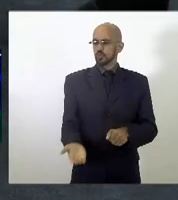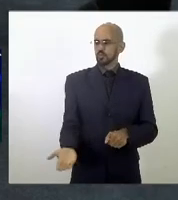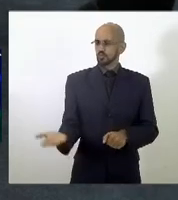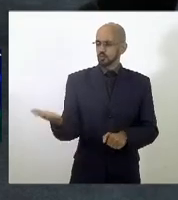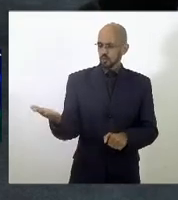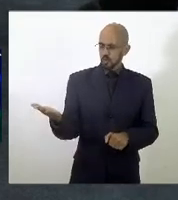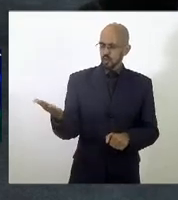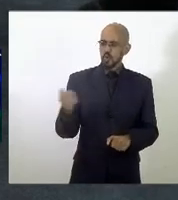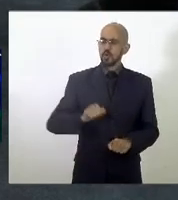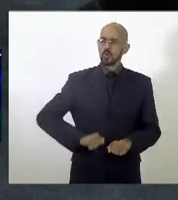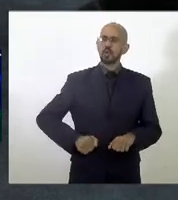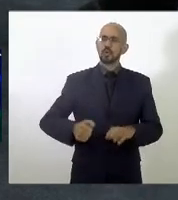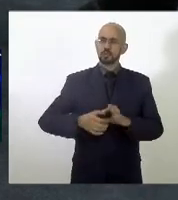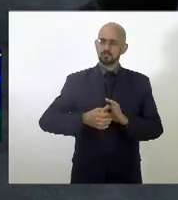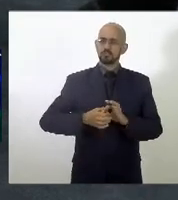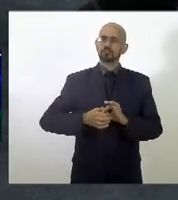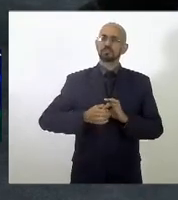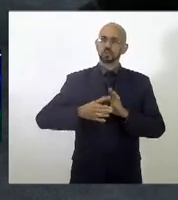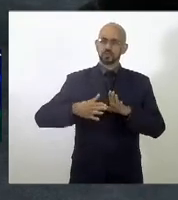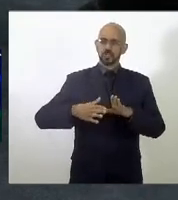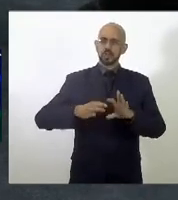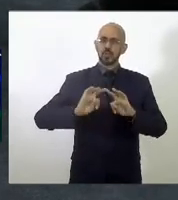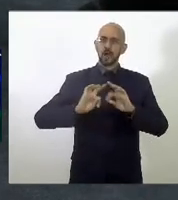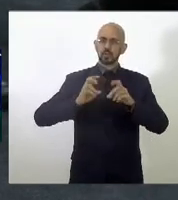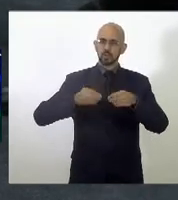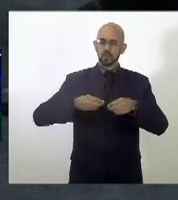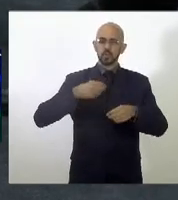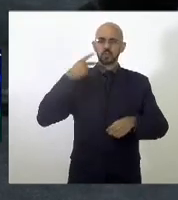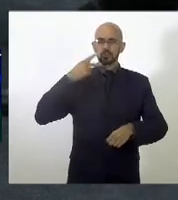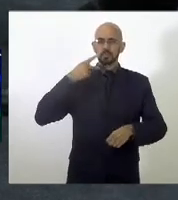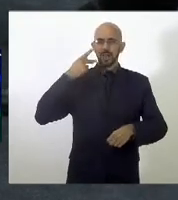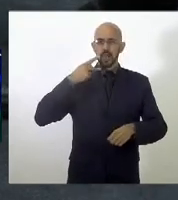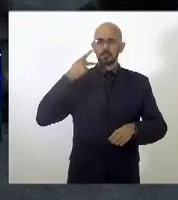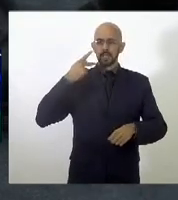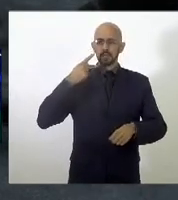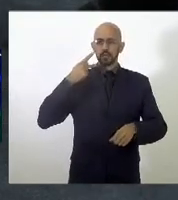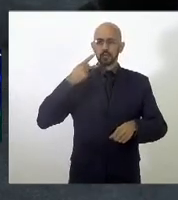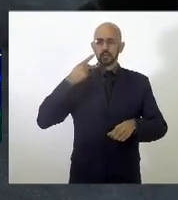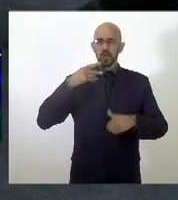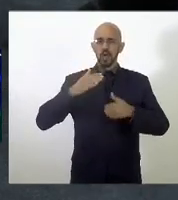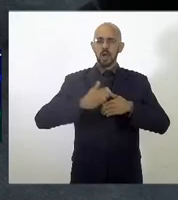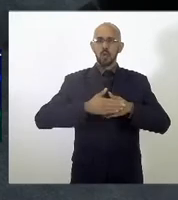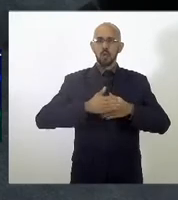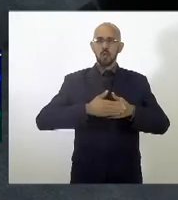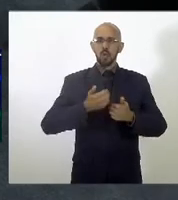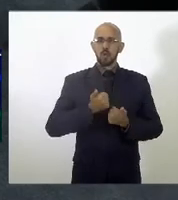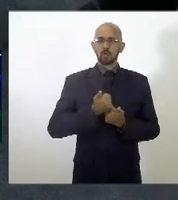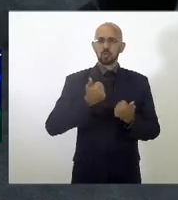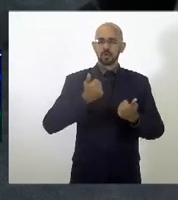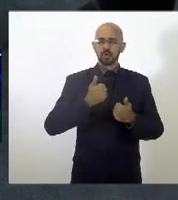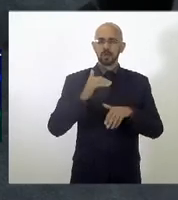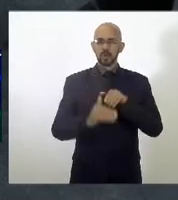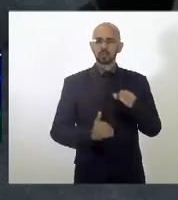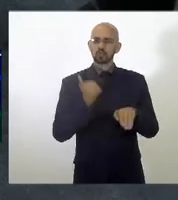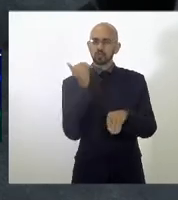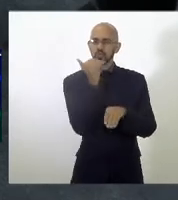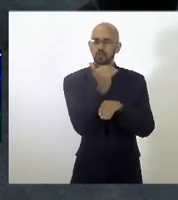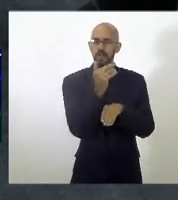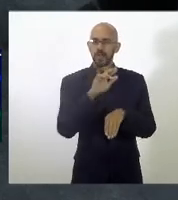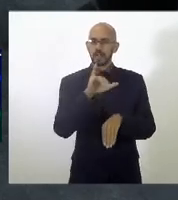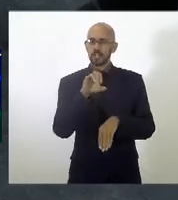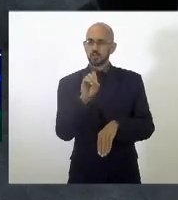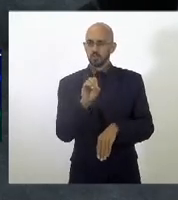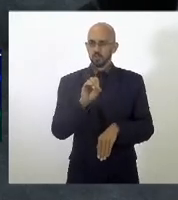generosamente concedeu a todo o parlamento com autoria, que foi o projeto Supera Rio.